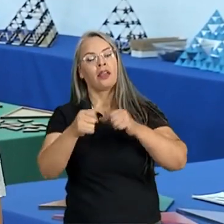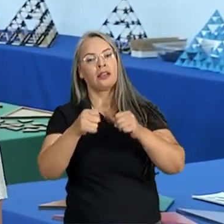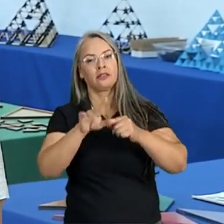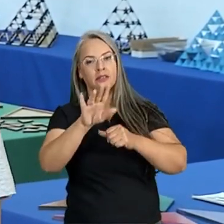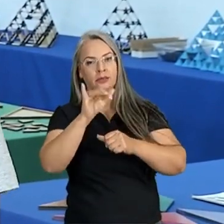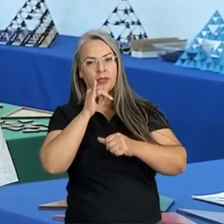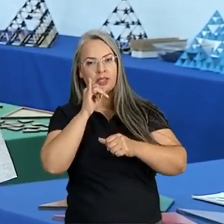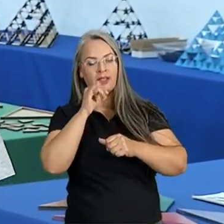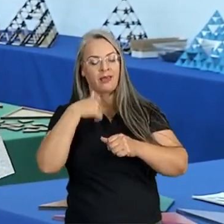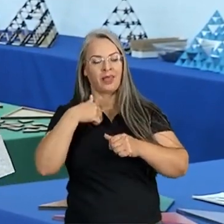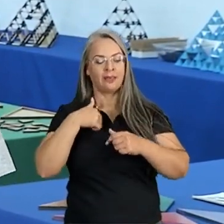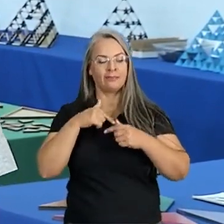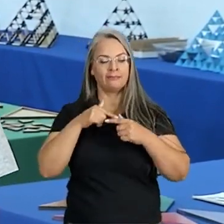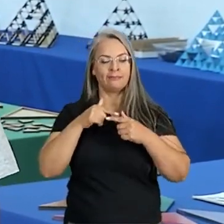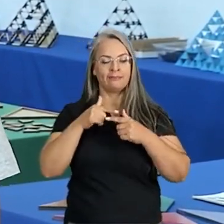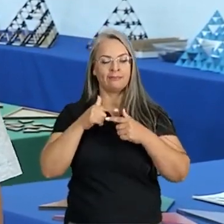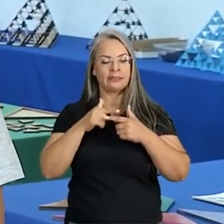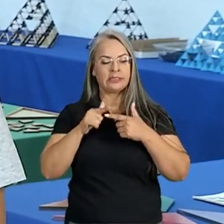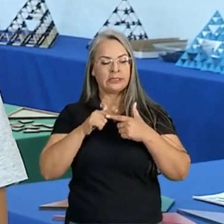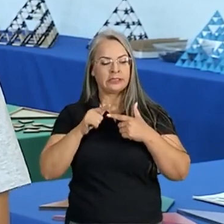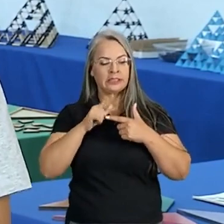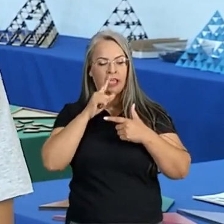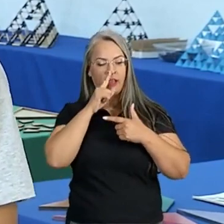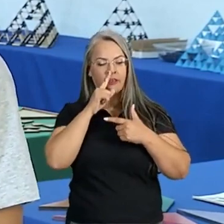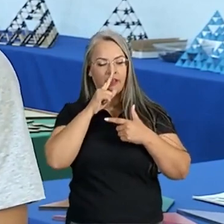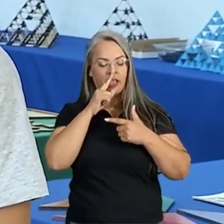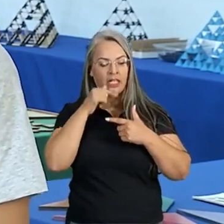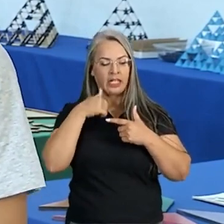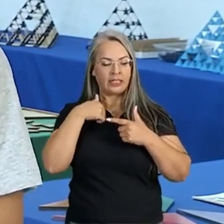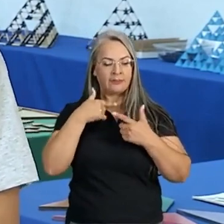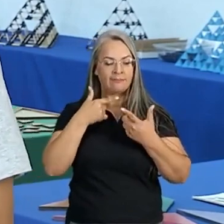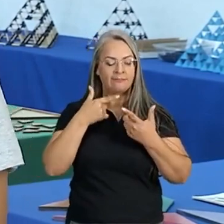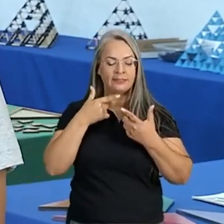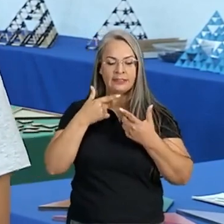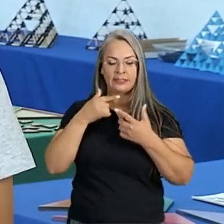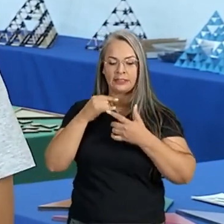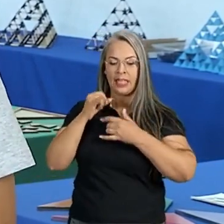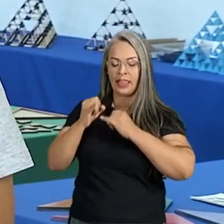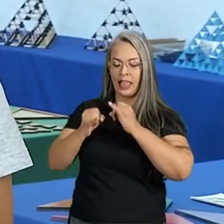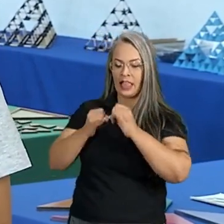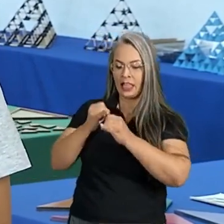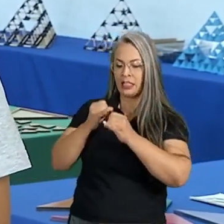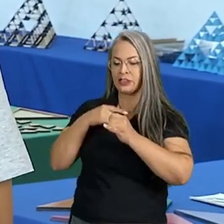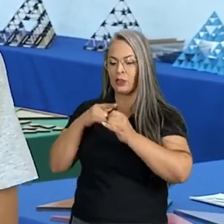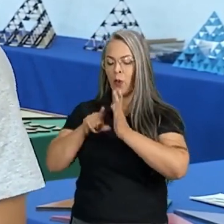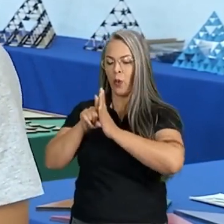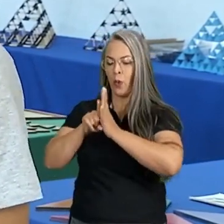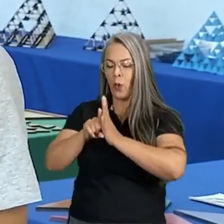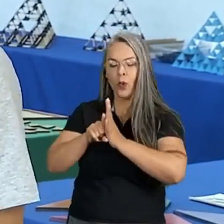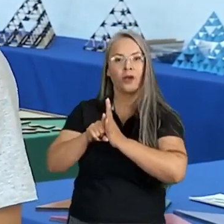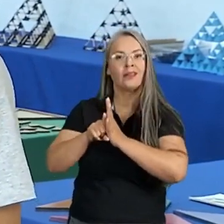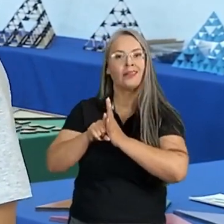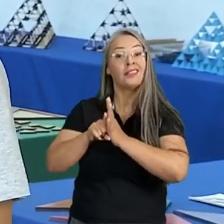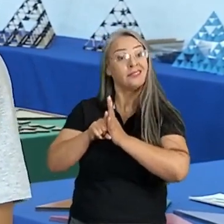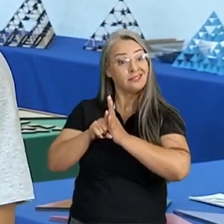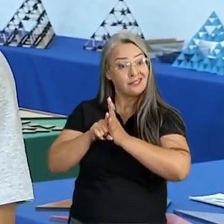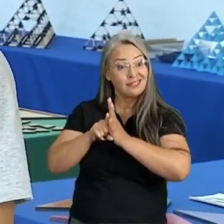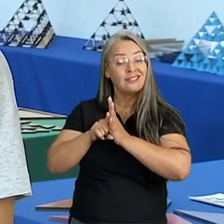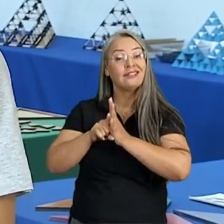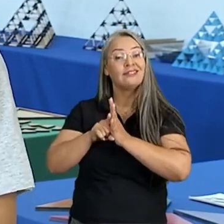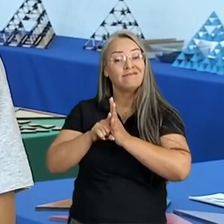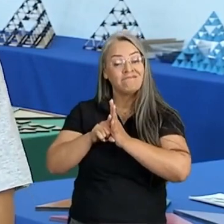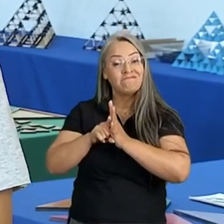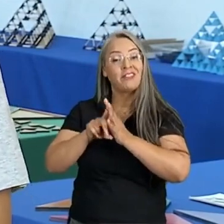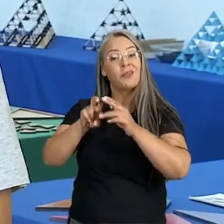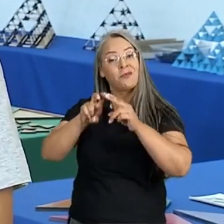procuro na solução seria internet mas eu tenho que estar a minha necessidade tá e a cultura meio que era essa não eu